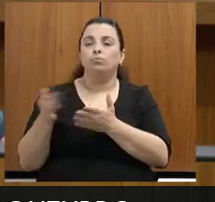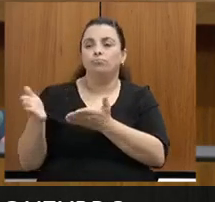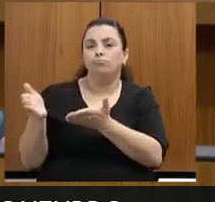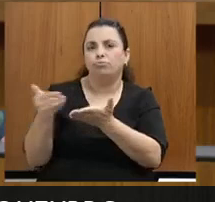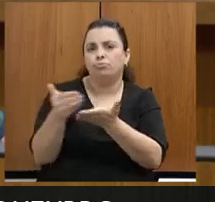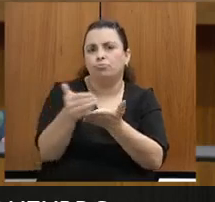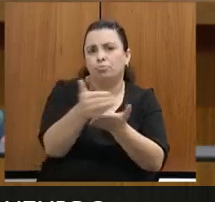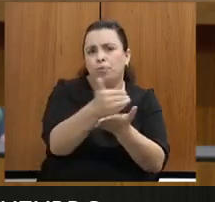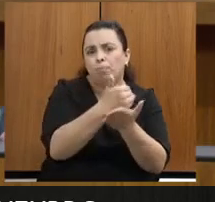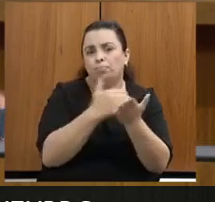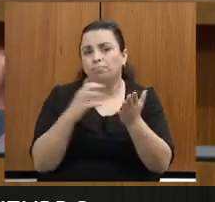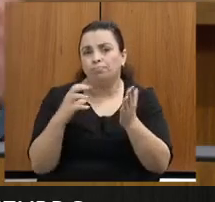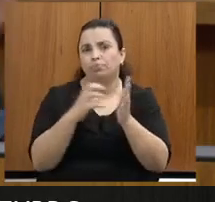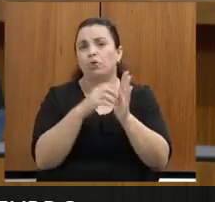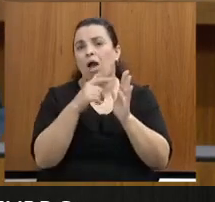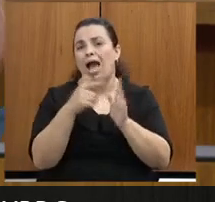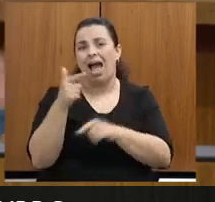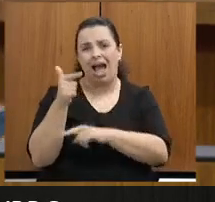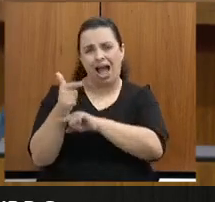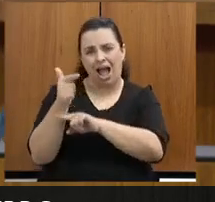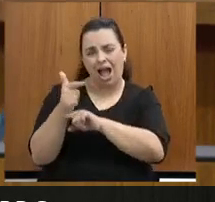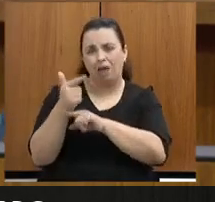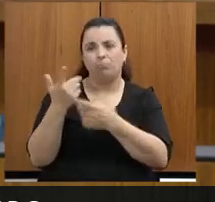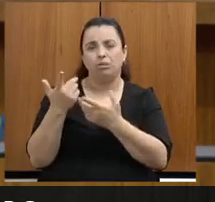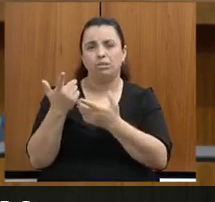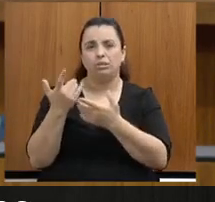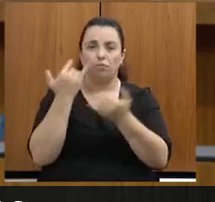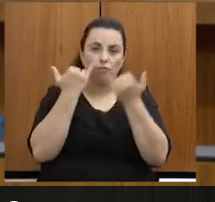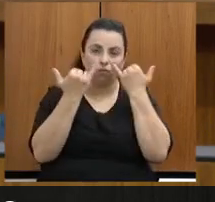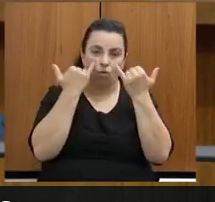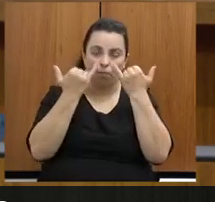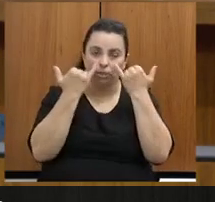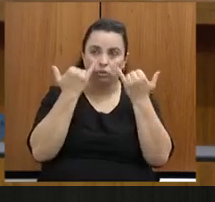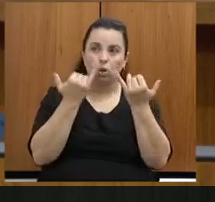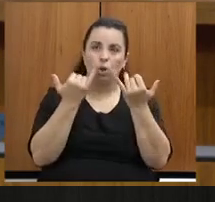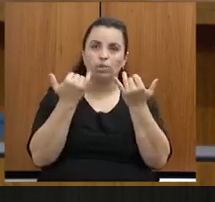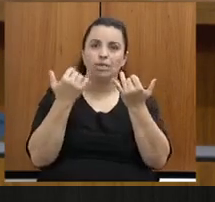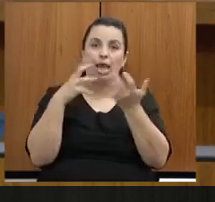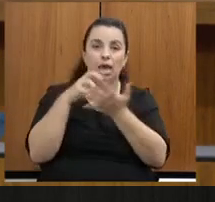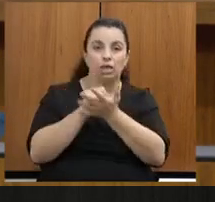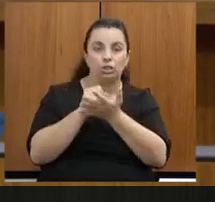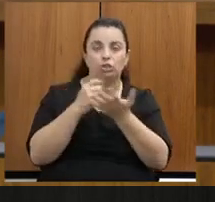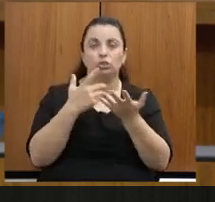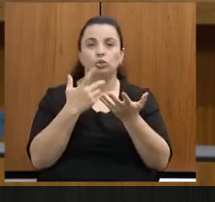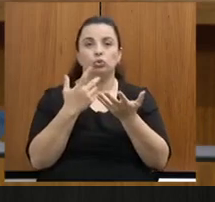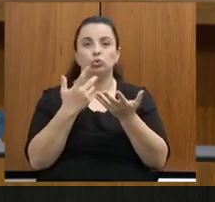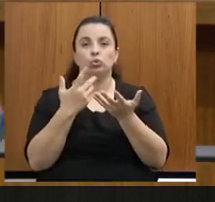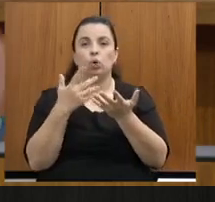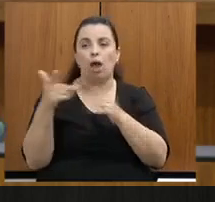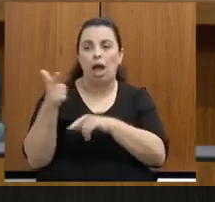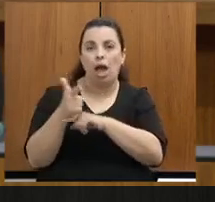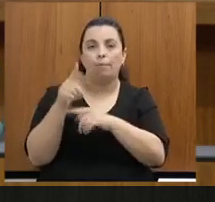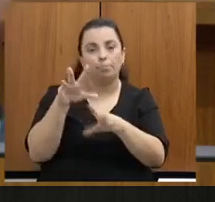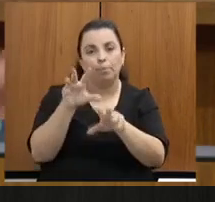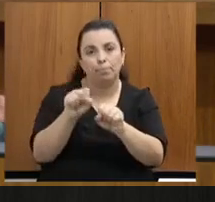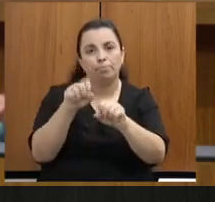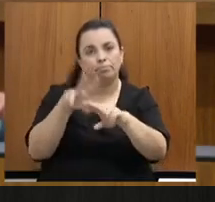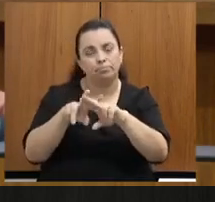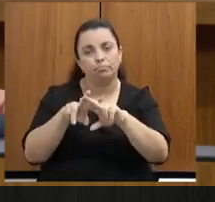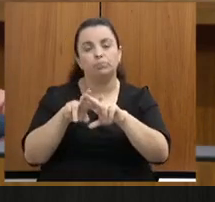aí de armas né É É e nós